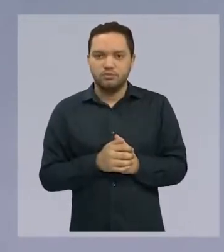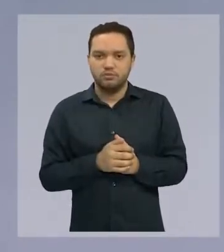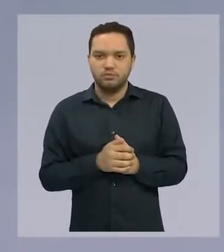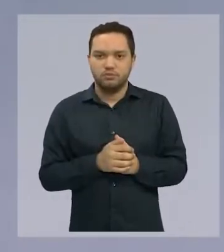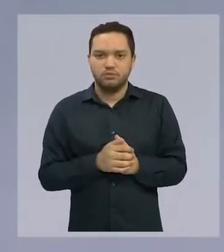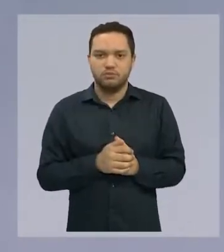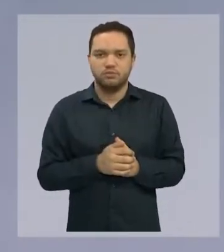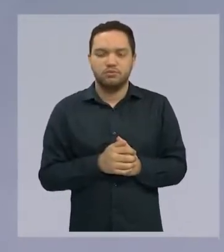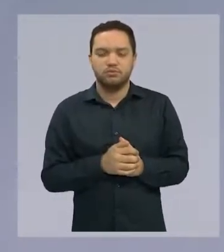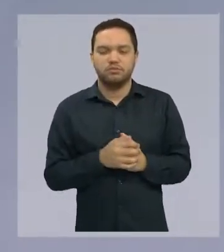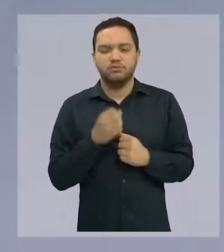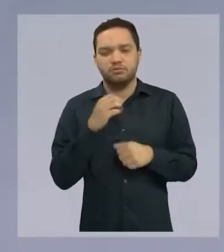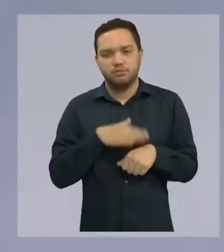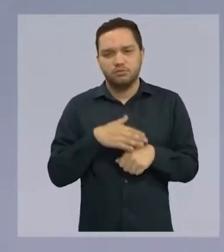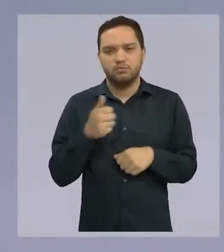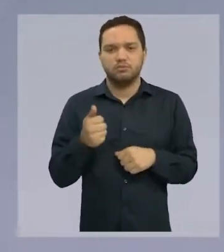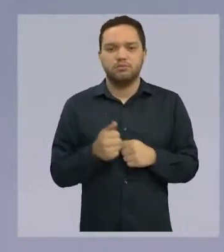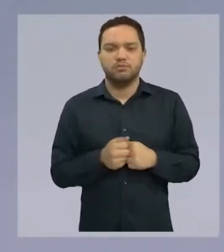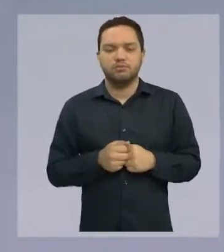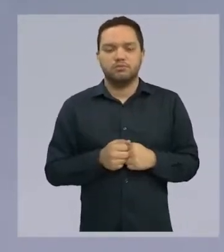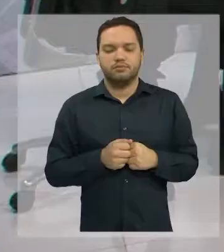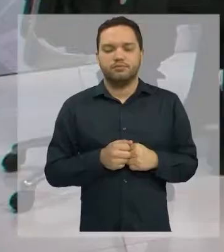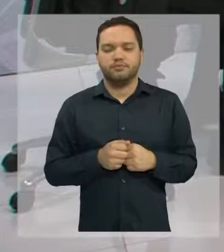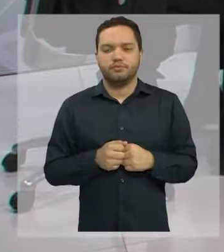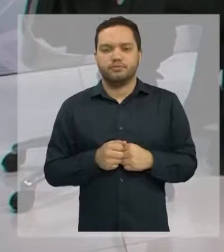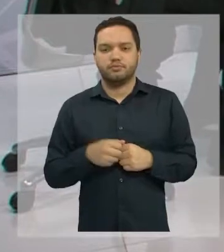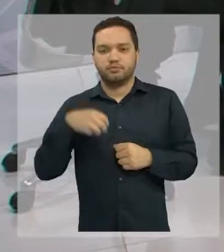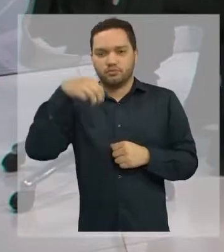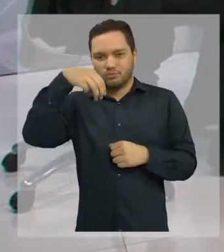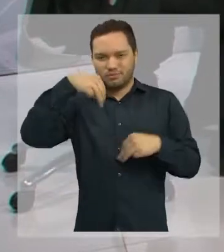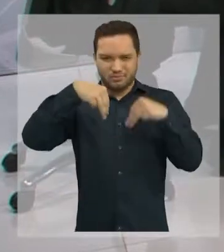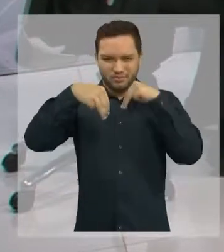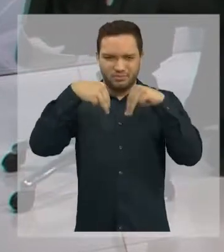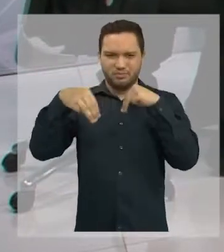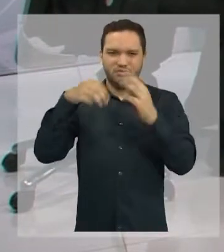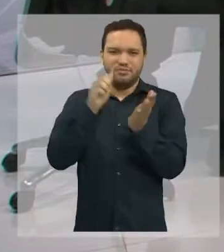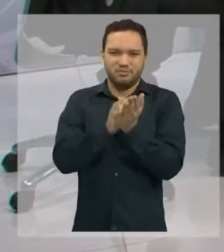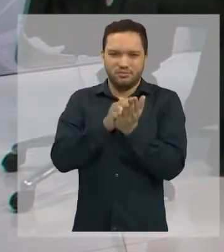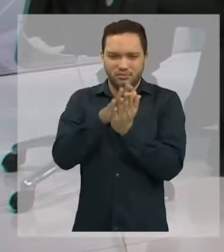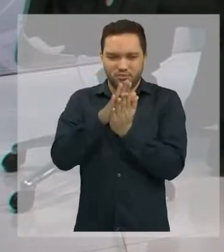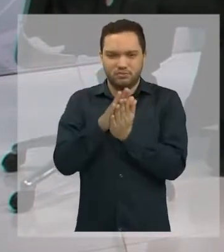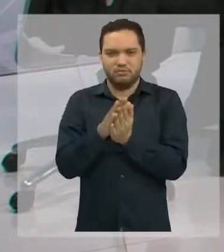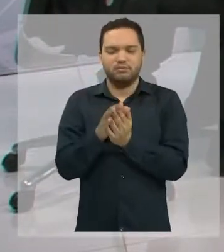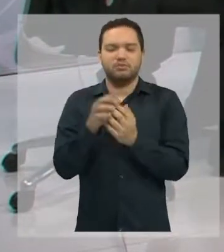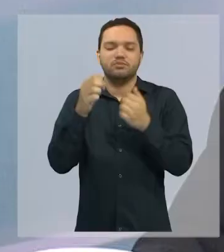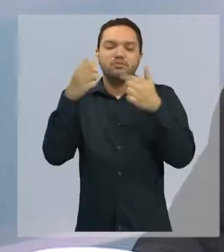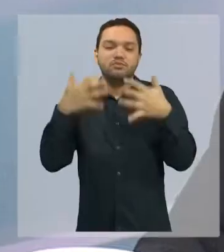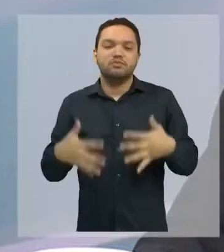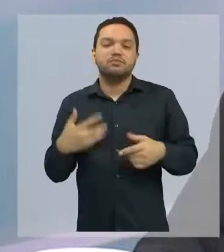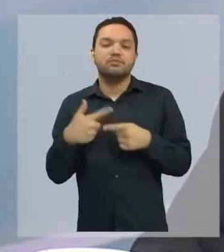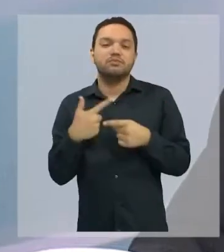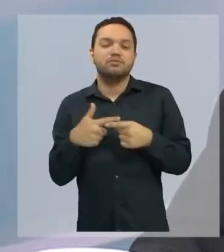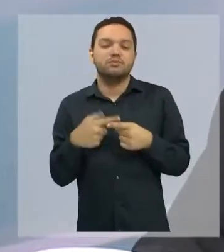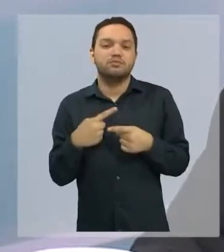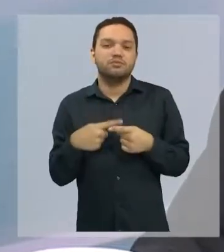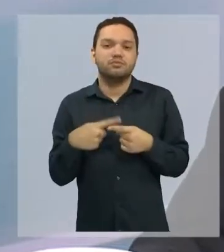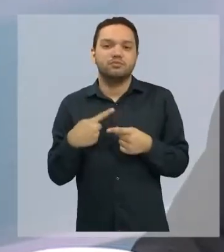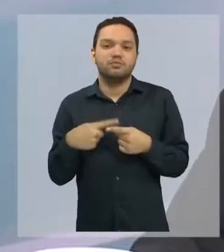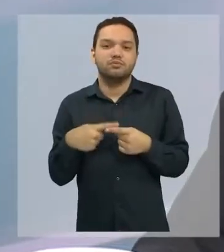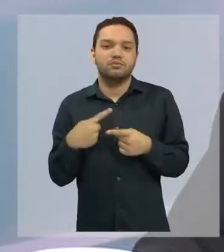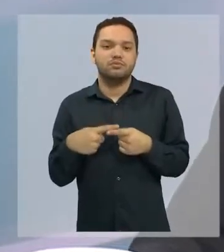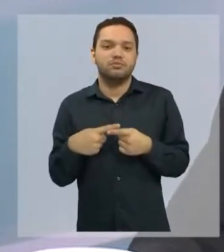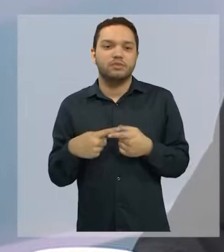do parlamento. Não, e o Gustavo Canuto, o ministro que caiu agora, eu vi a justificativa, porque ele não tinha